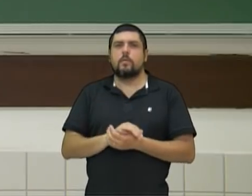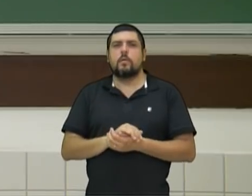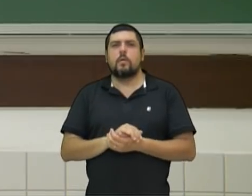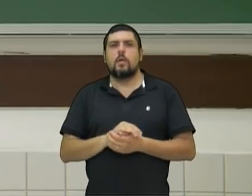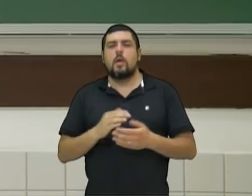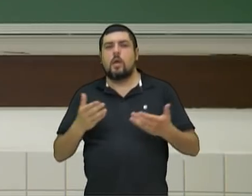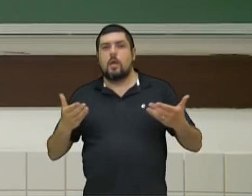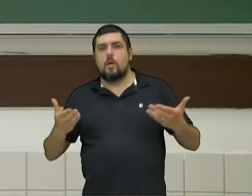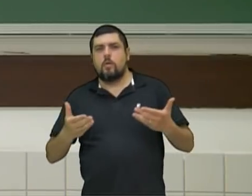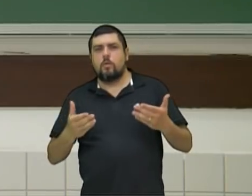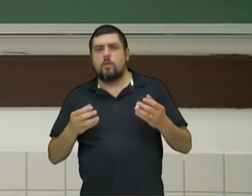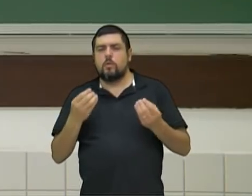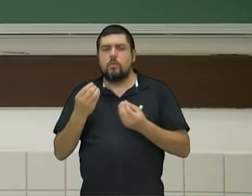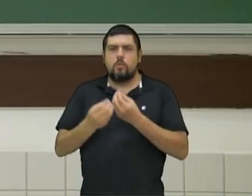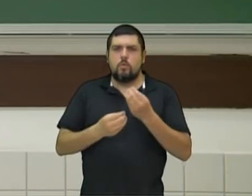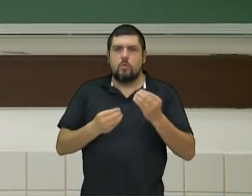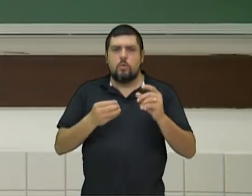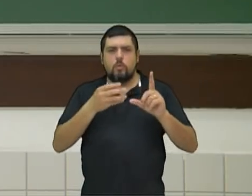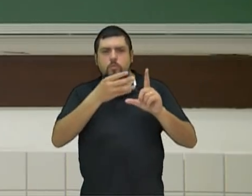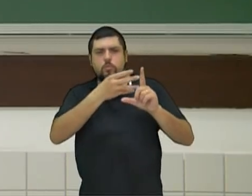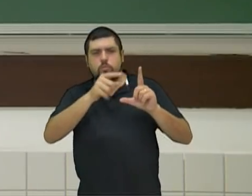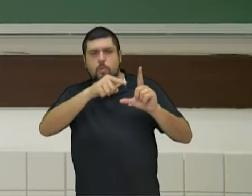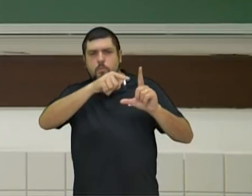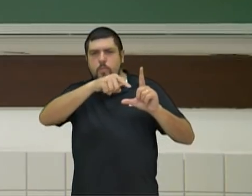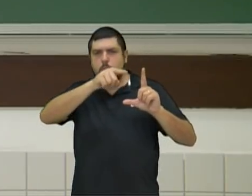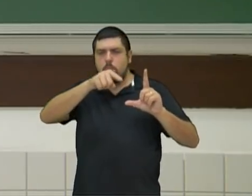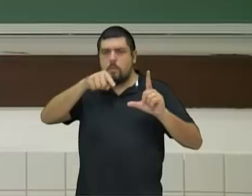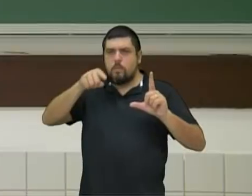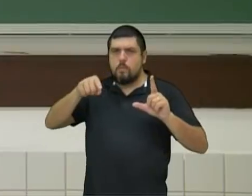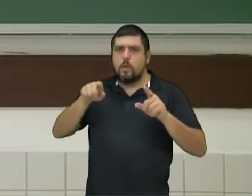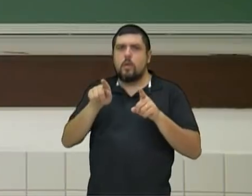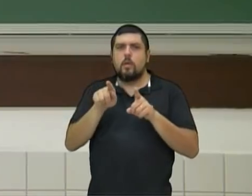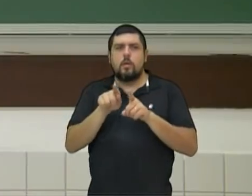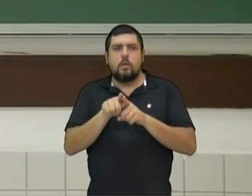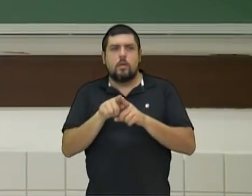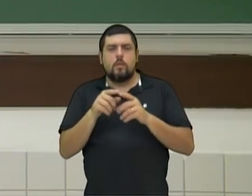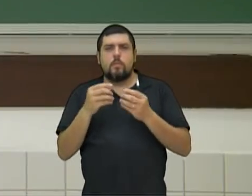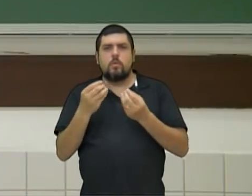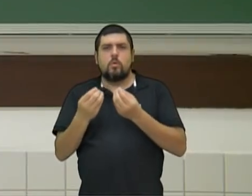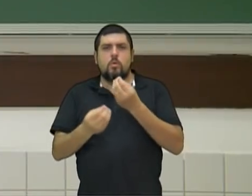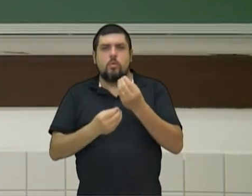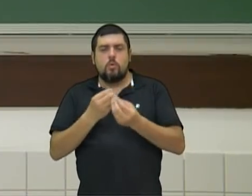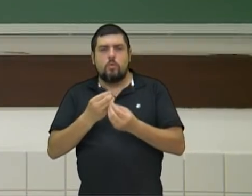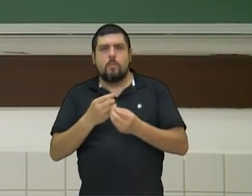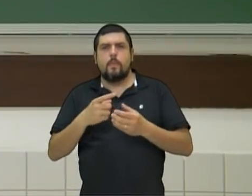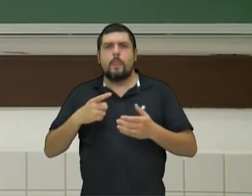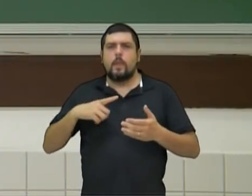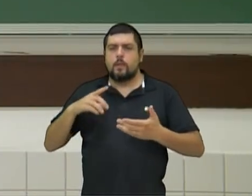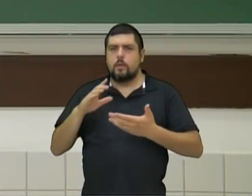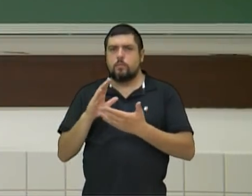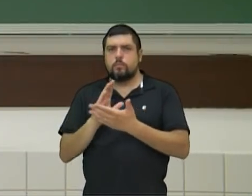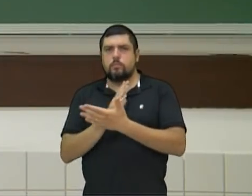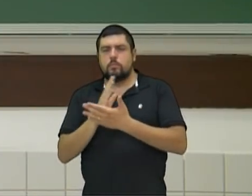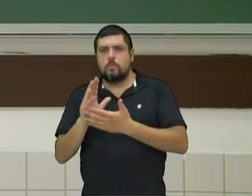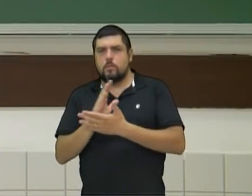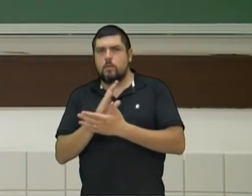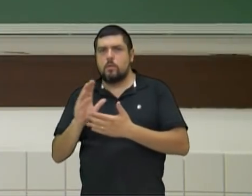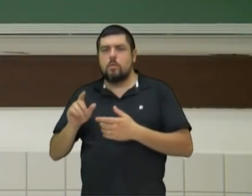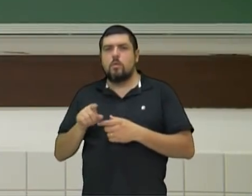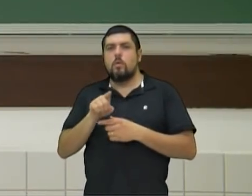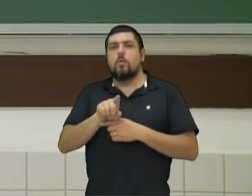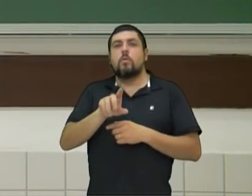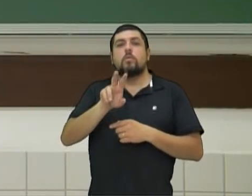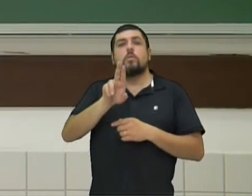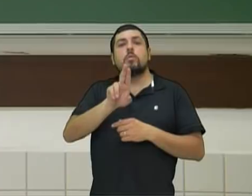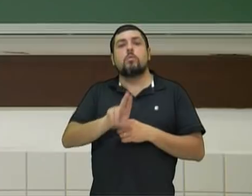olhar o gráfico por outro olhar. E também são casos que existem casos que vocês podem utilizar um gráfico específico para